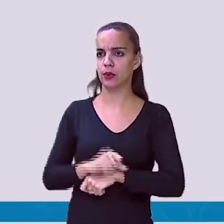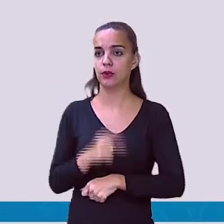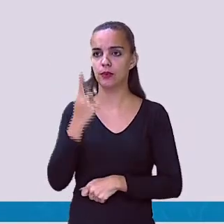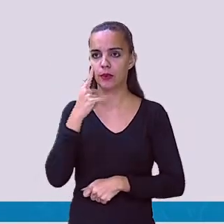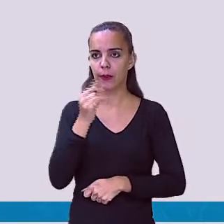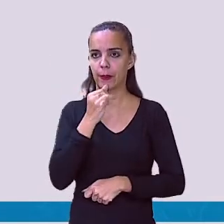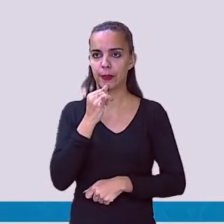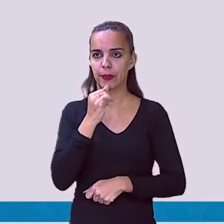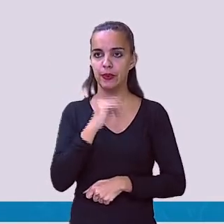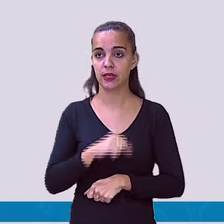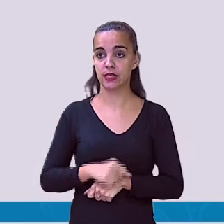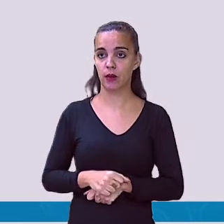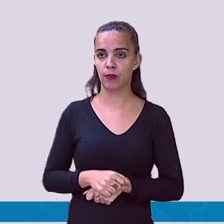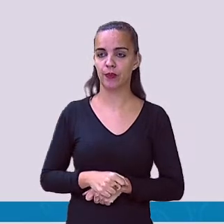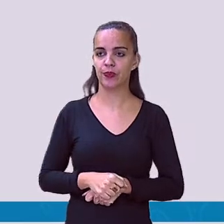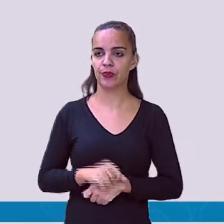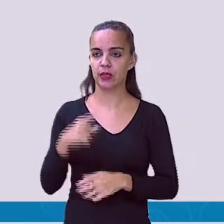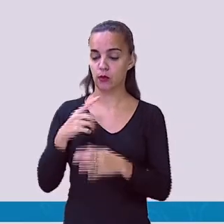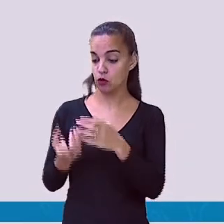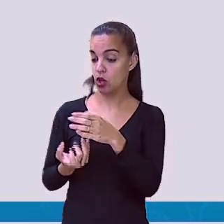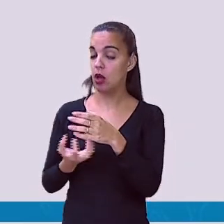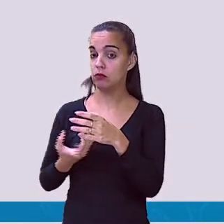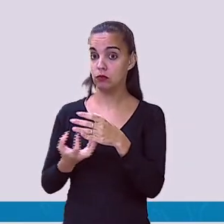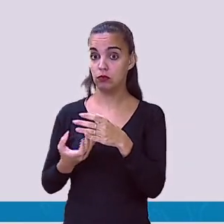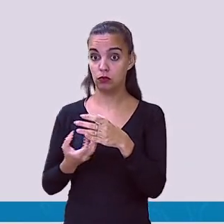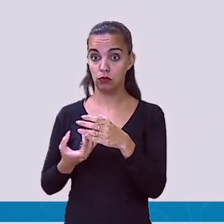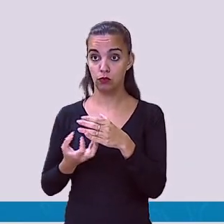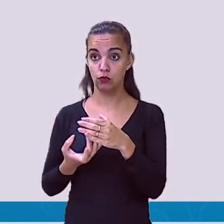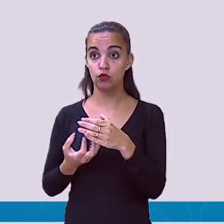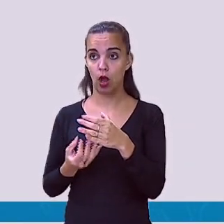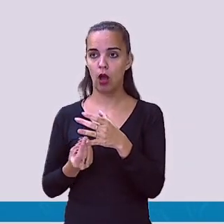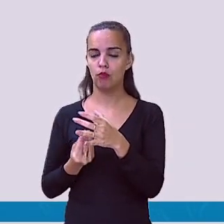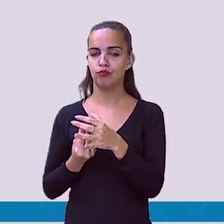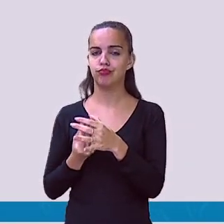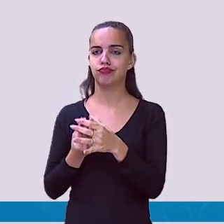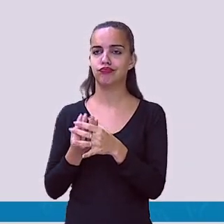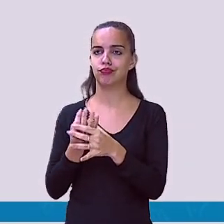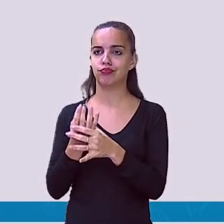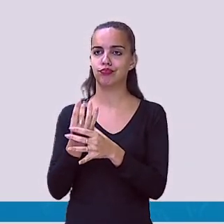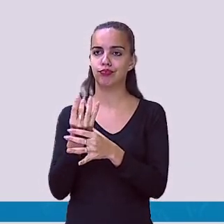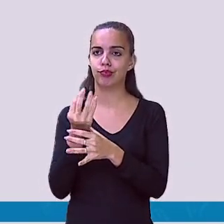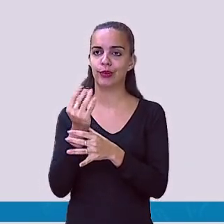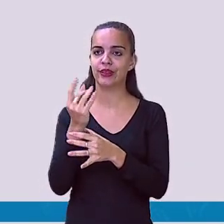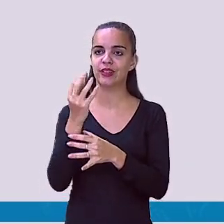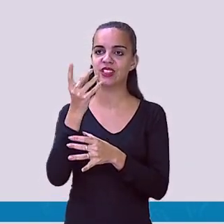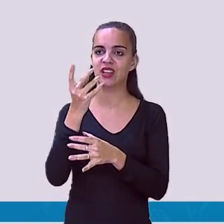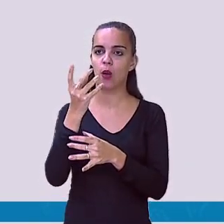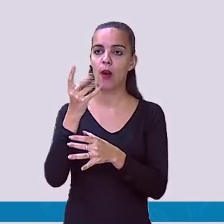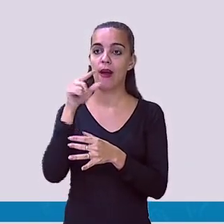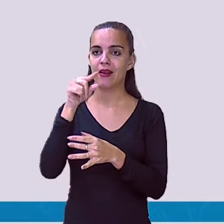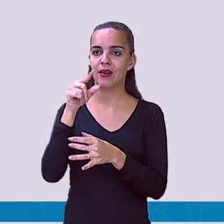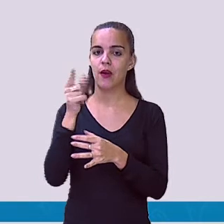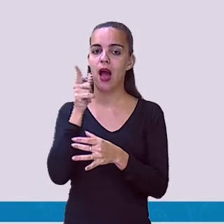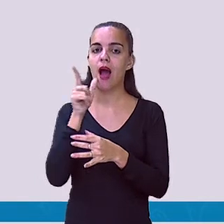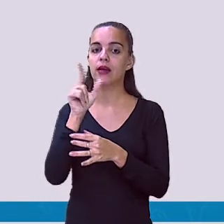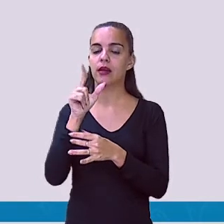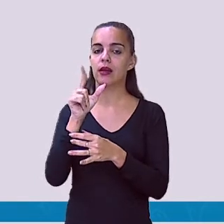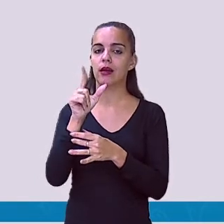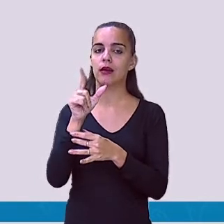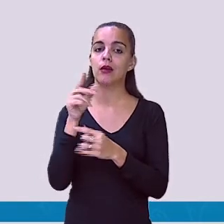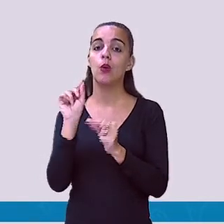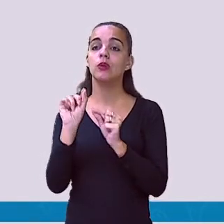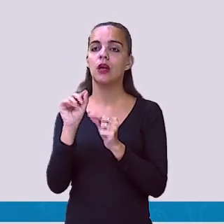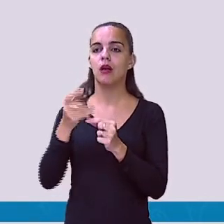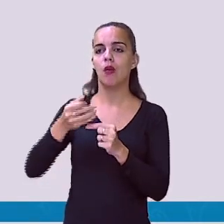Aqueceu até entrar em ebulição. Um desses líquidos, ele entra em ebulição primeiro,